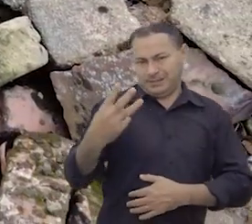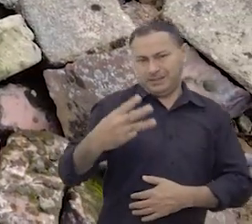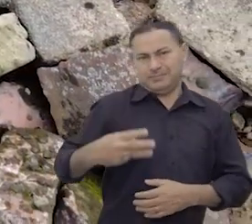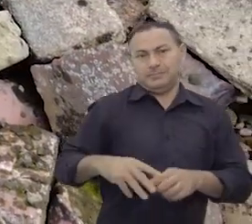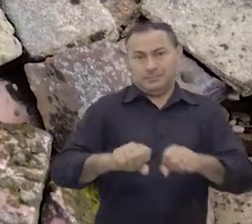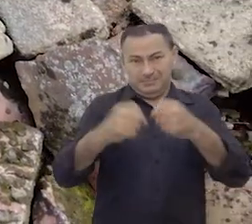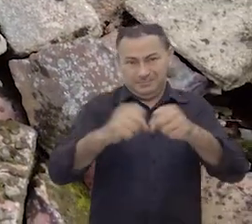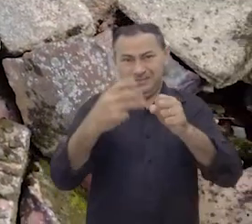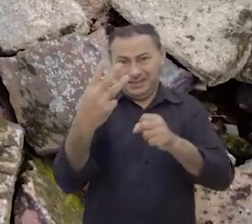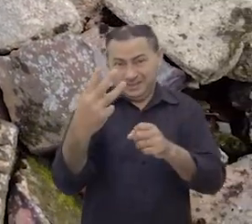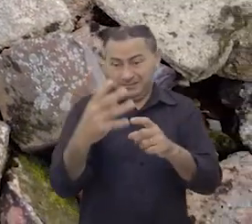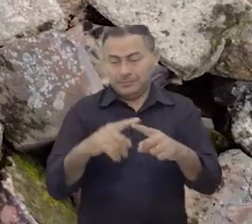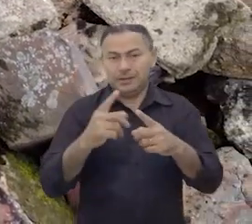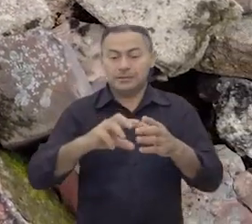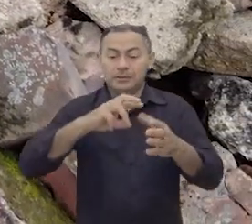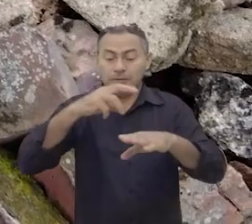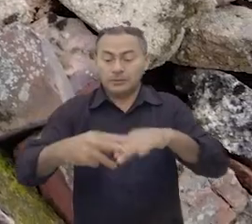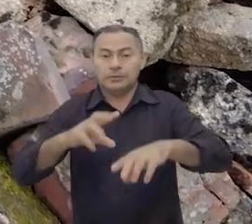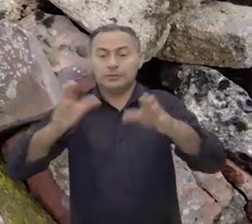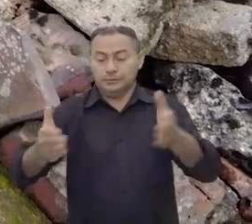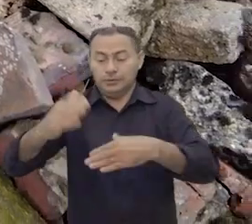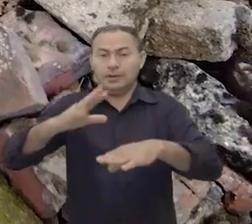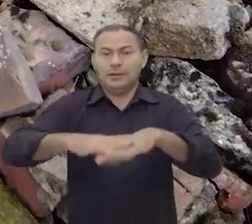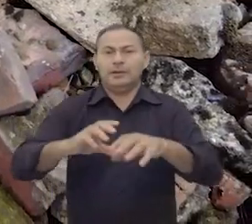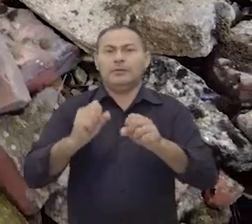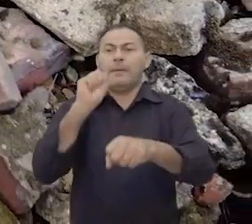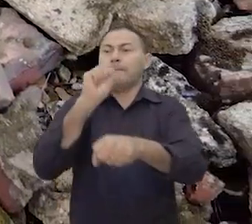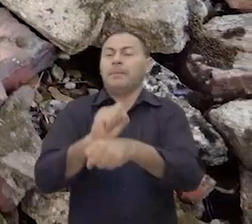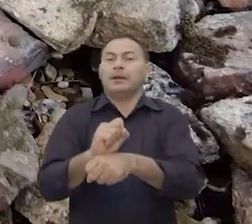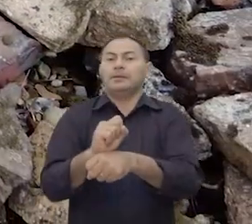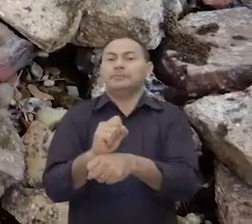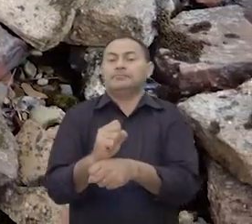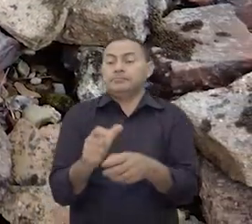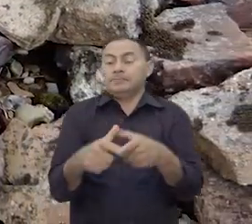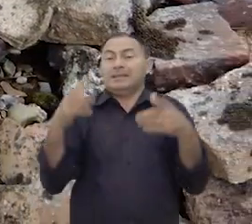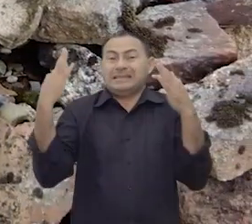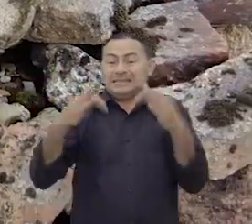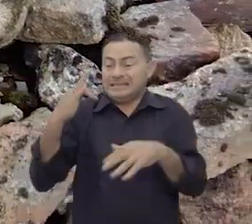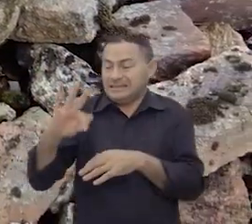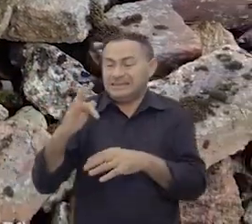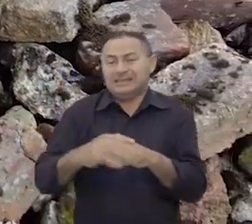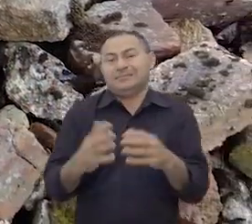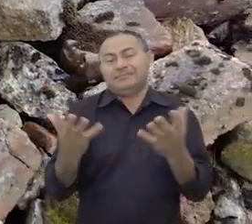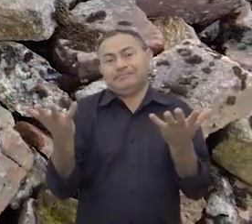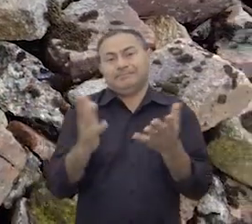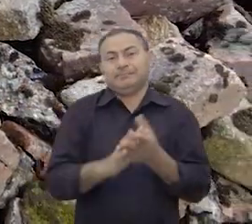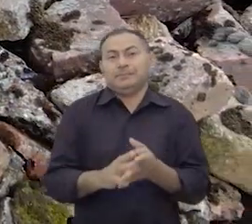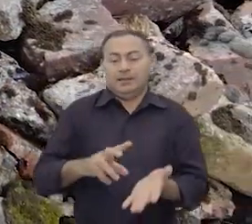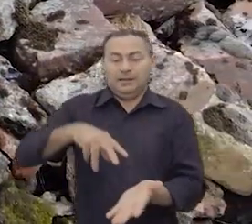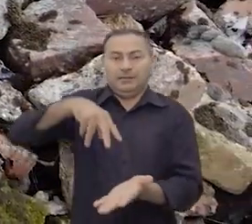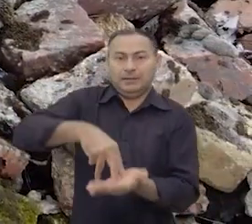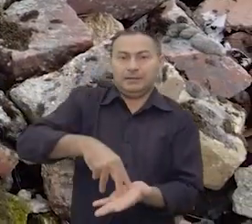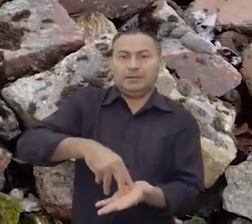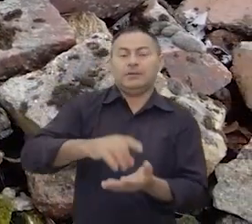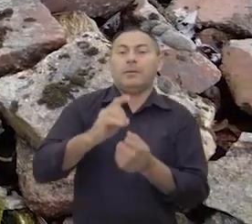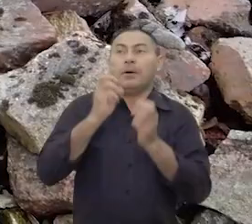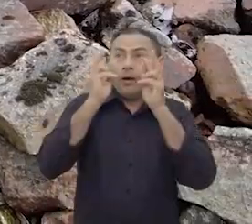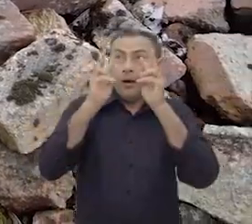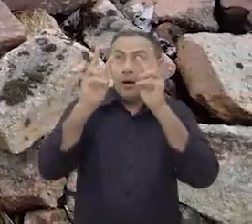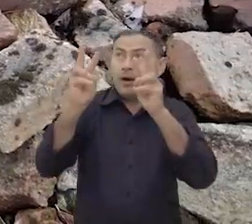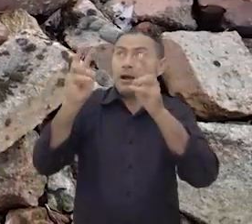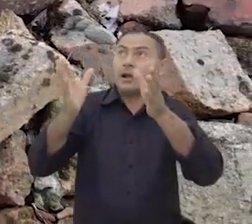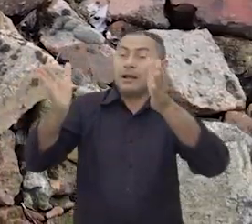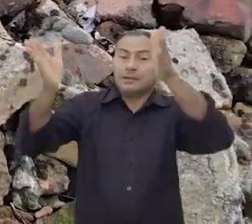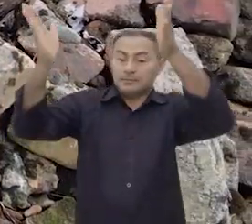costelas. Lamento informar, entretanto, que quando caí sobre os tijolos, fiquei paralisado pela tamanha dor, impossibilitado de levantar. Apenas